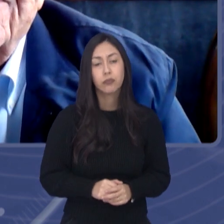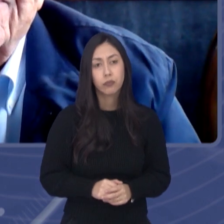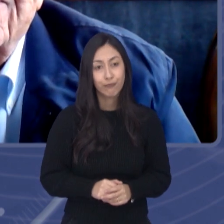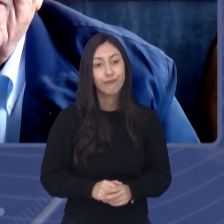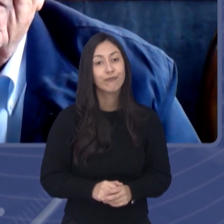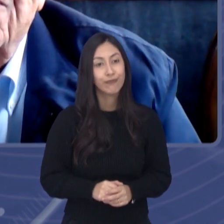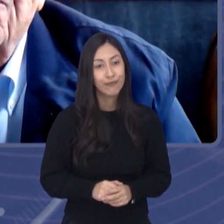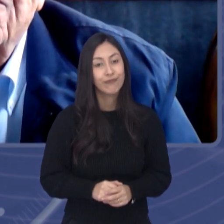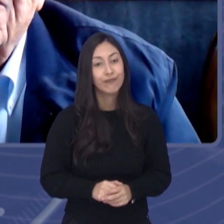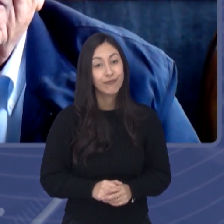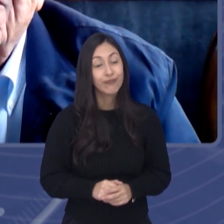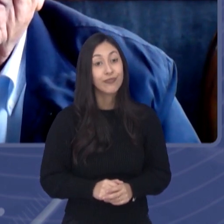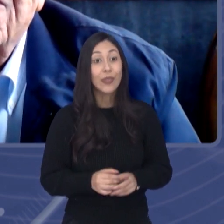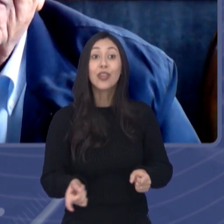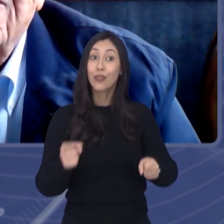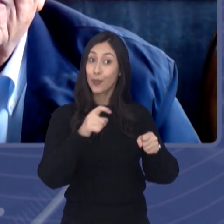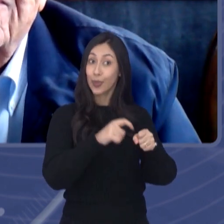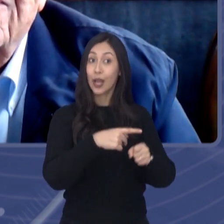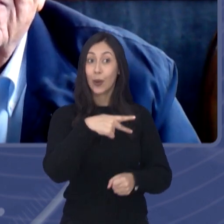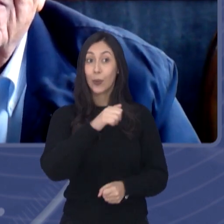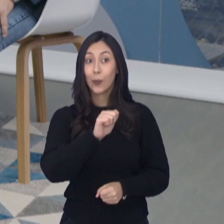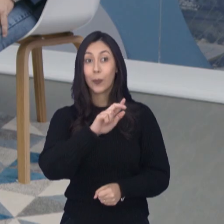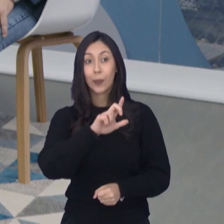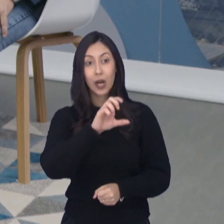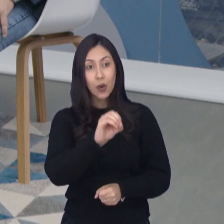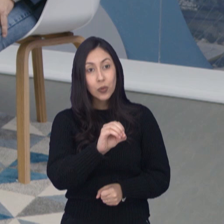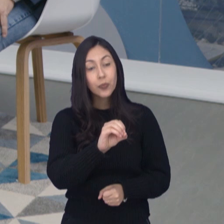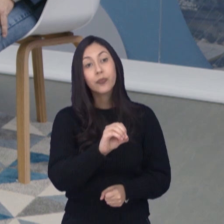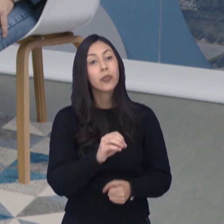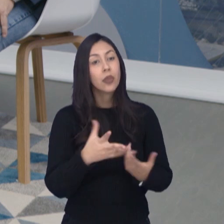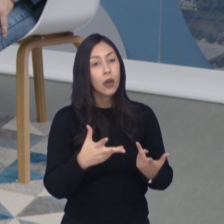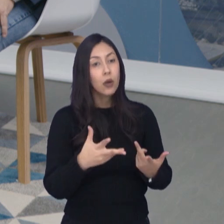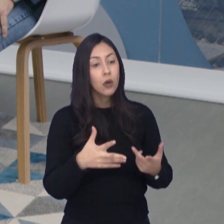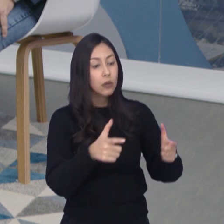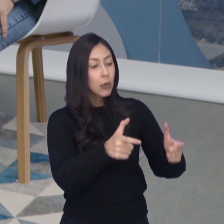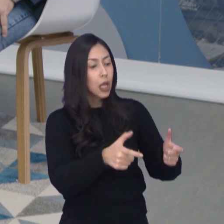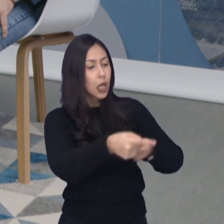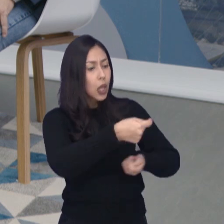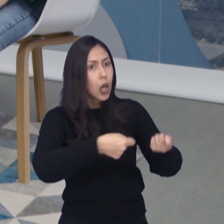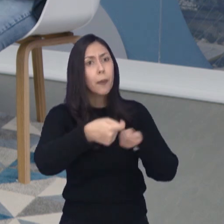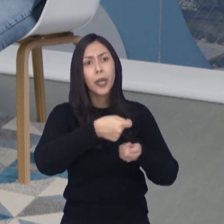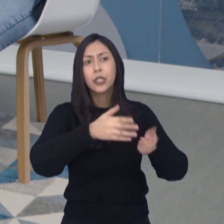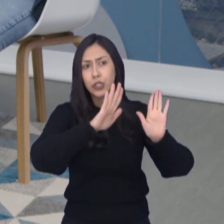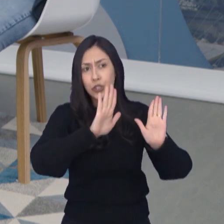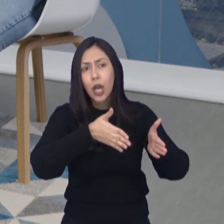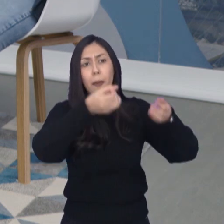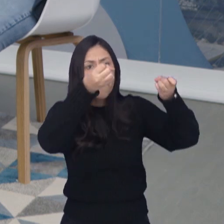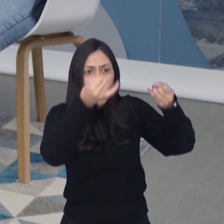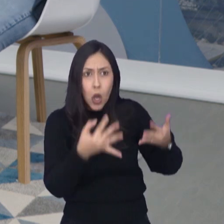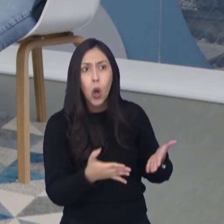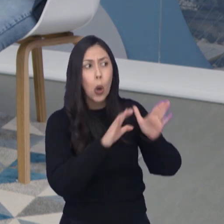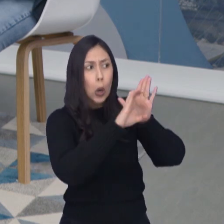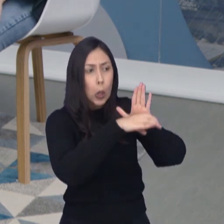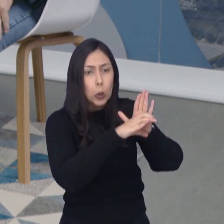É isso, José. Agora vamos voltar aqui para o Paulo. Paulo, a economia local é um conceito muito amplo, como a gente já falou na nossa